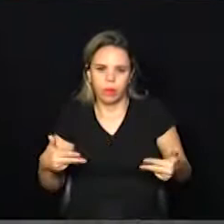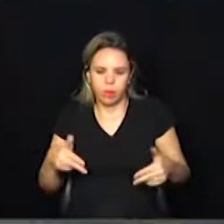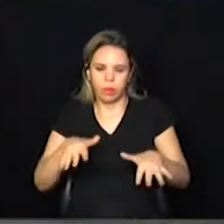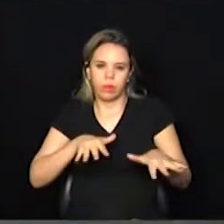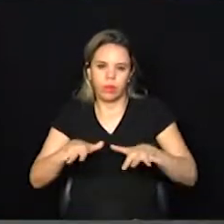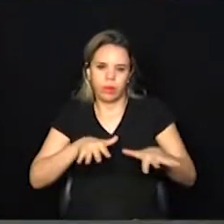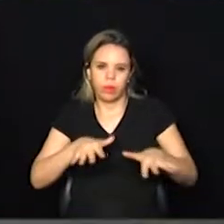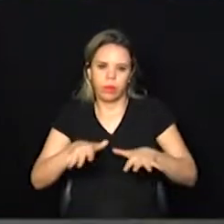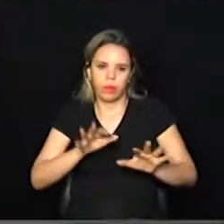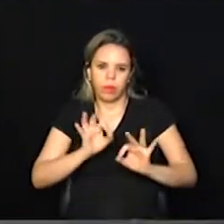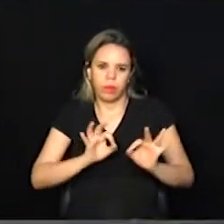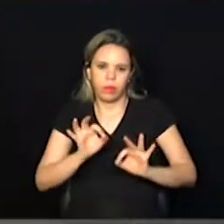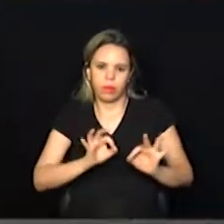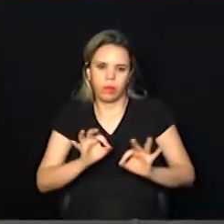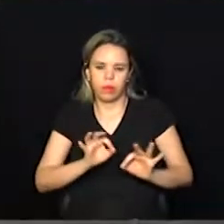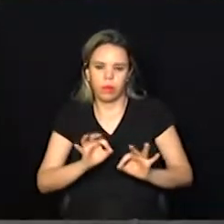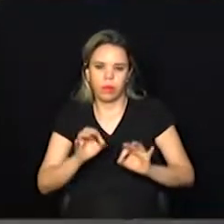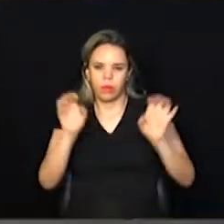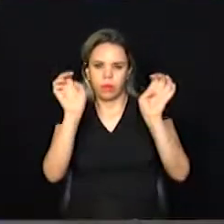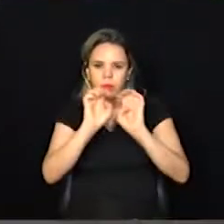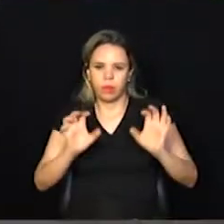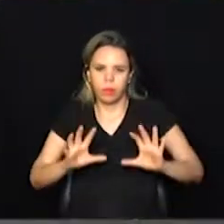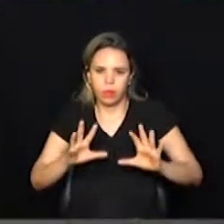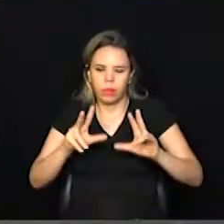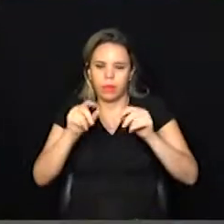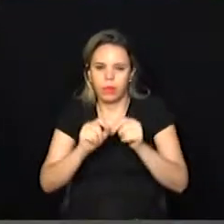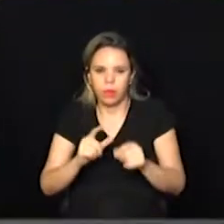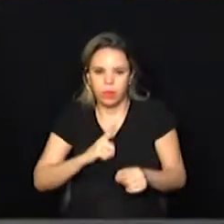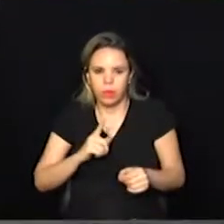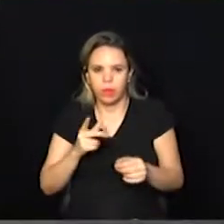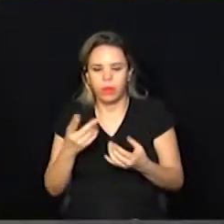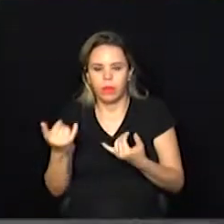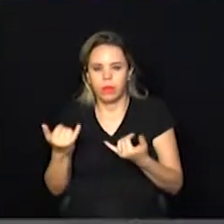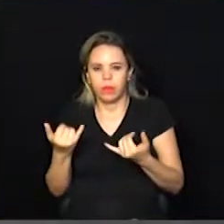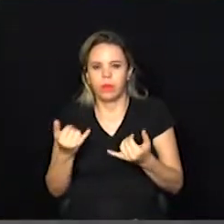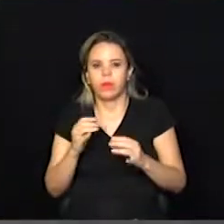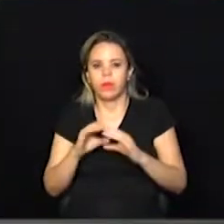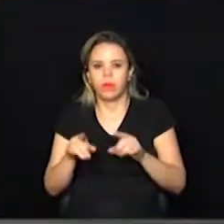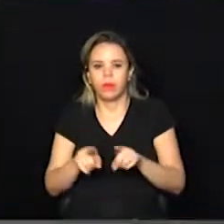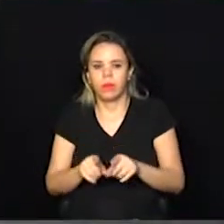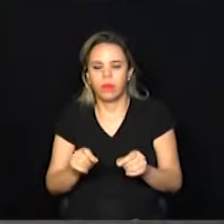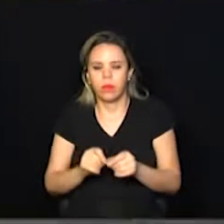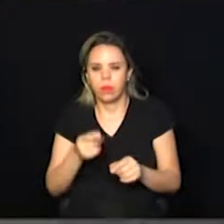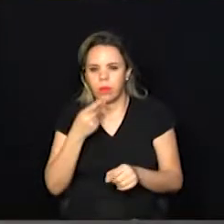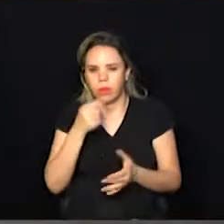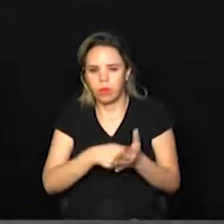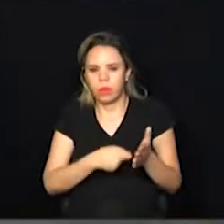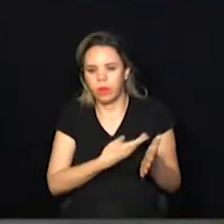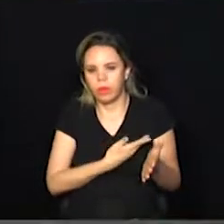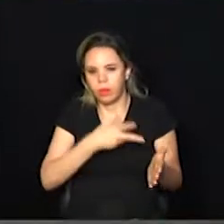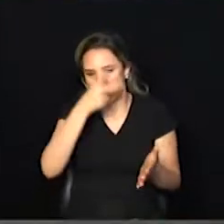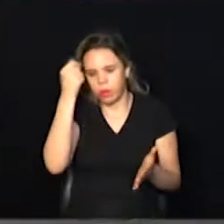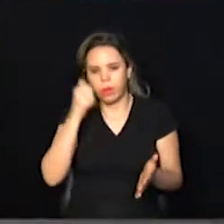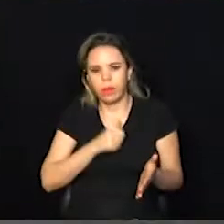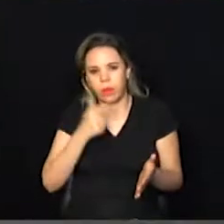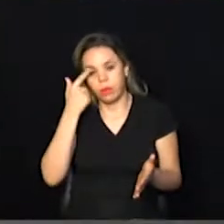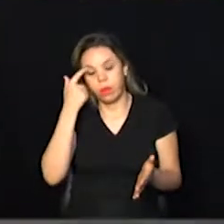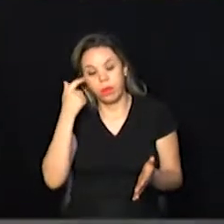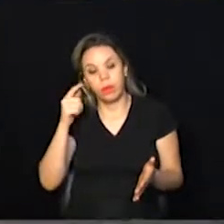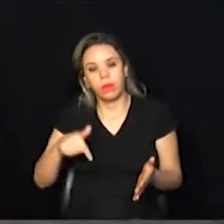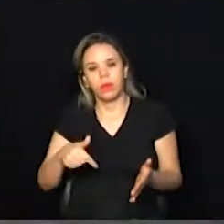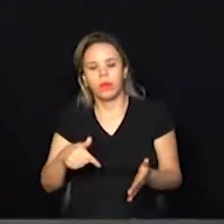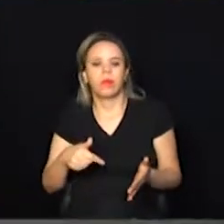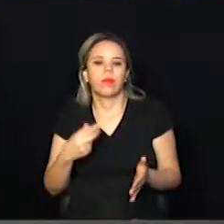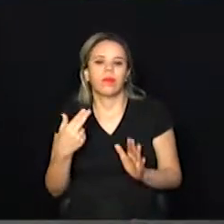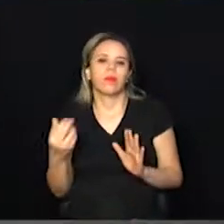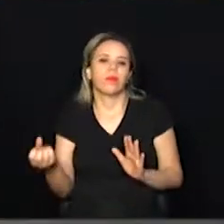movimentos organizados, é assim que a gente estrutura, todos os lados têm que ser ouvidos. E quando a gente fala da política pública para a mulher, com esse